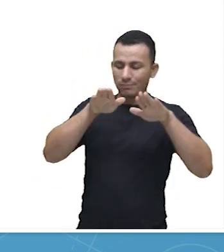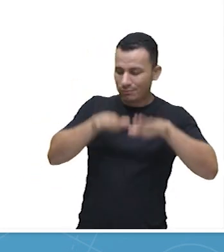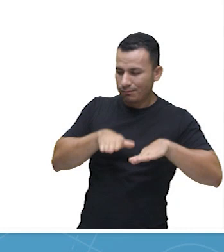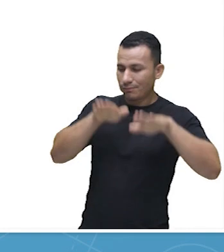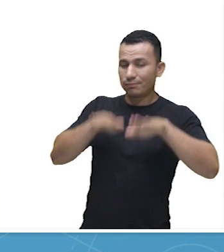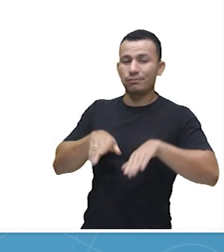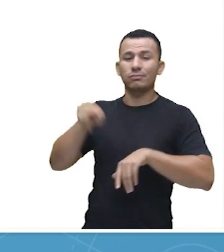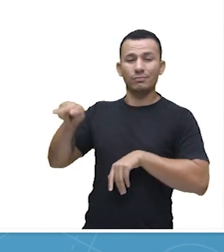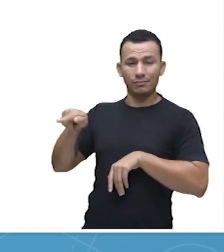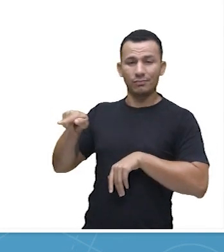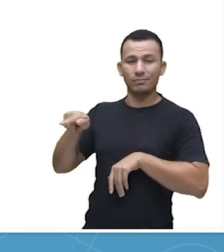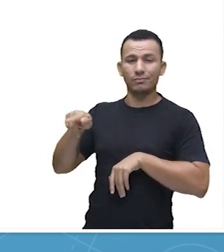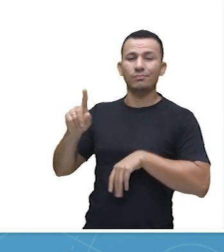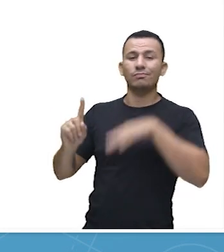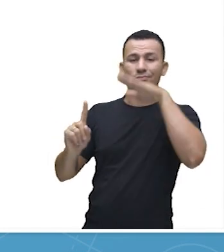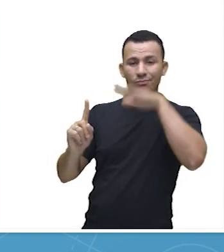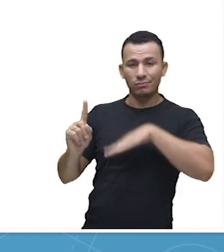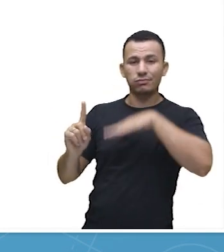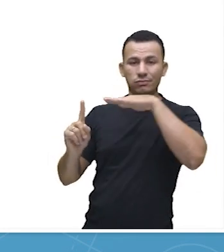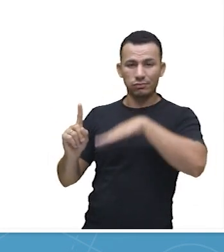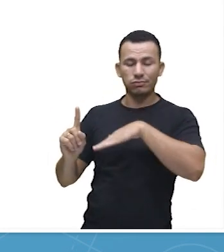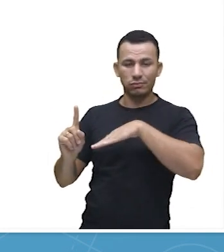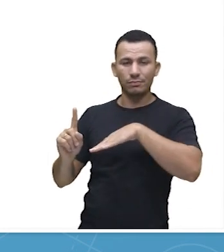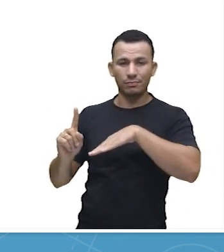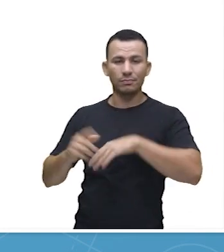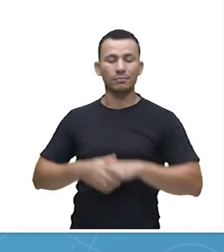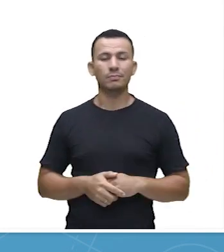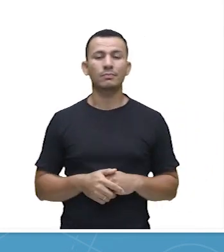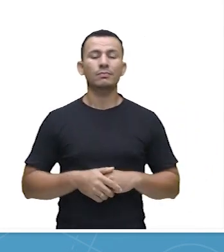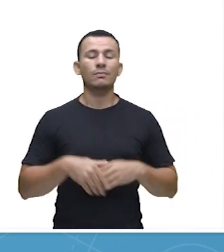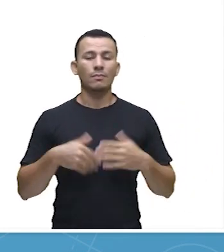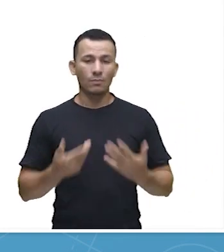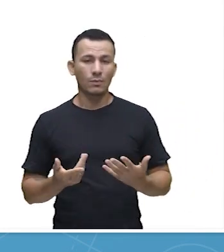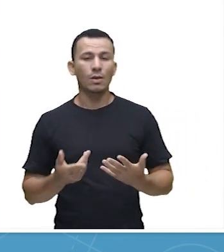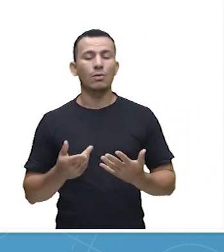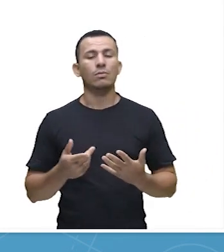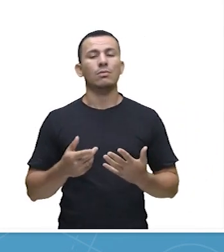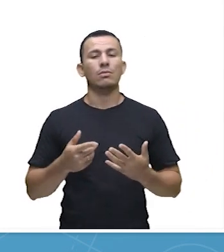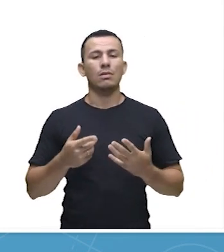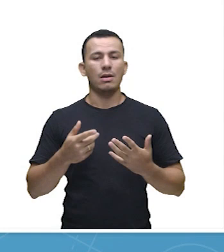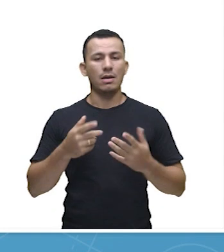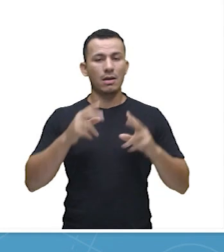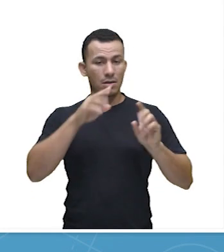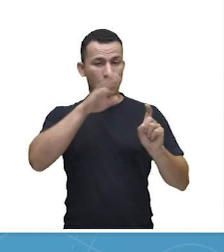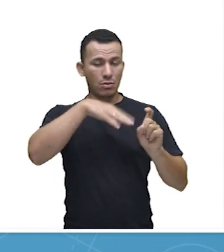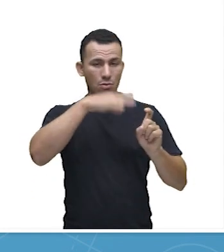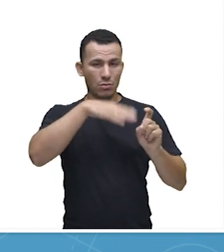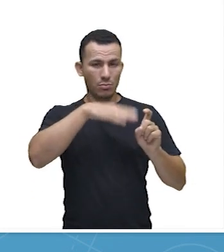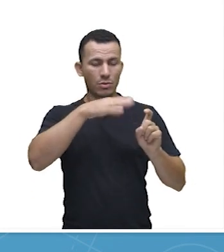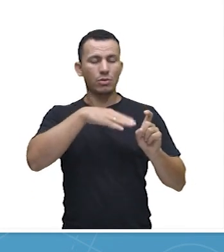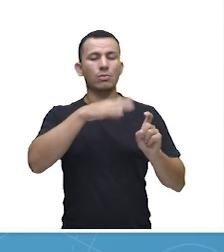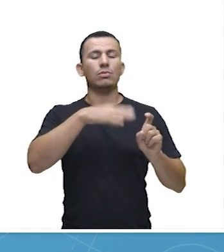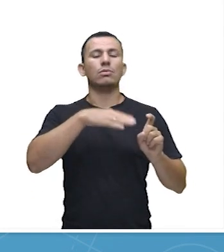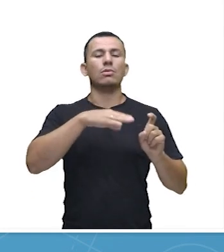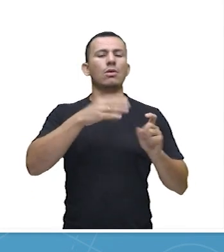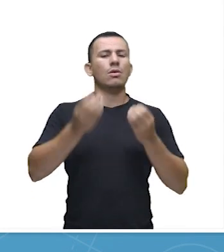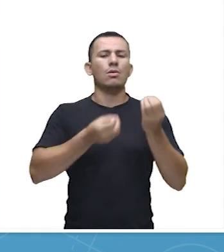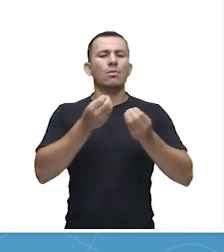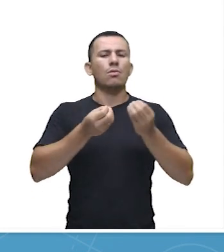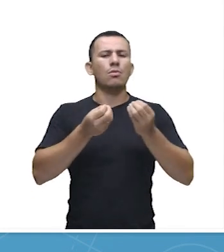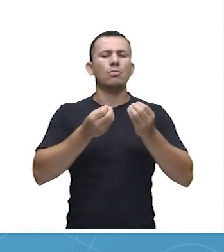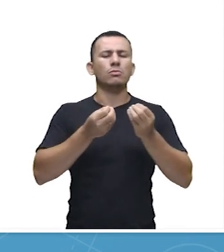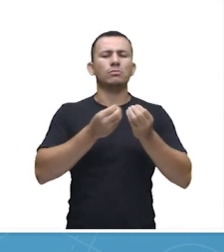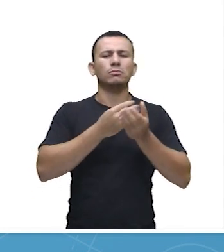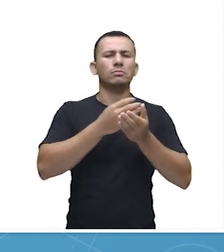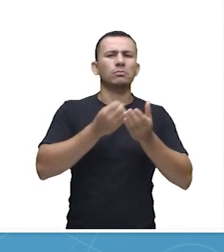chuva era o agitamento do martelo de Thor, ou seja, a explicação mitológica, a origem da chuva. Olha